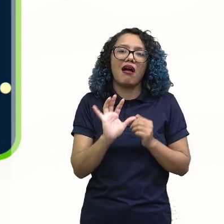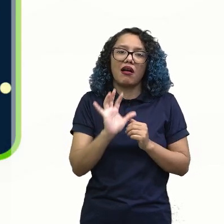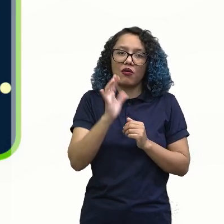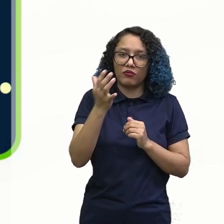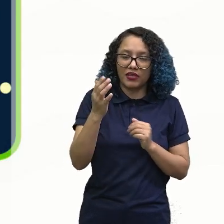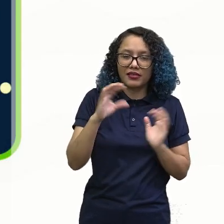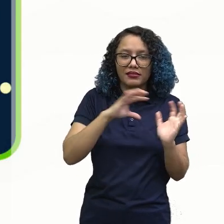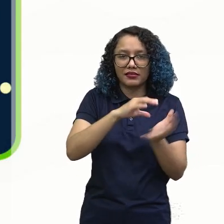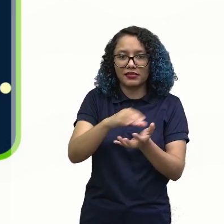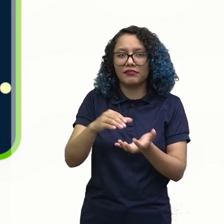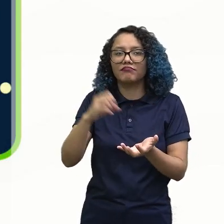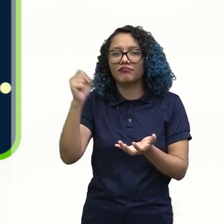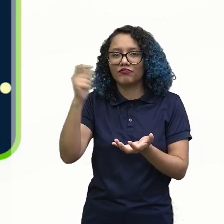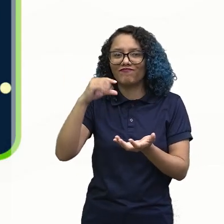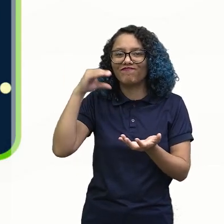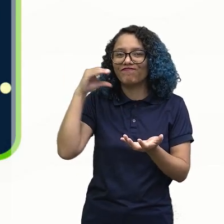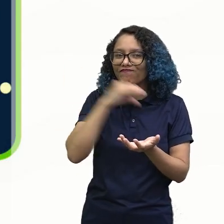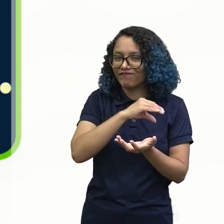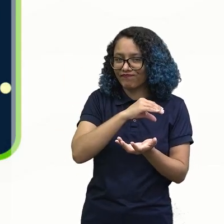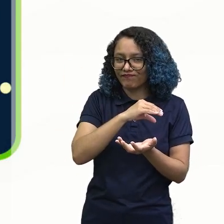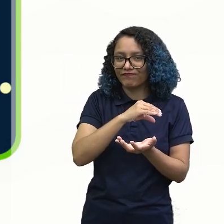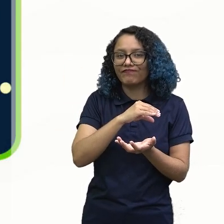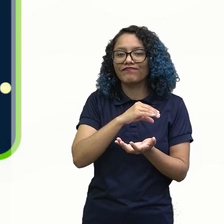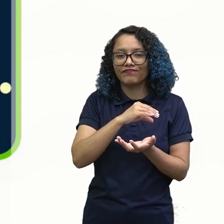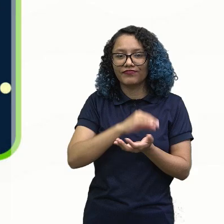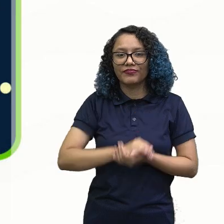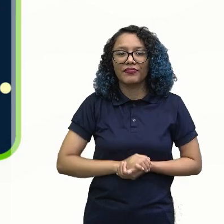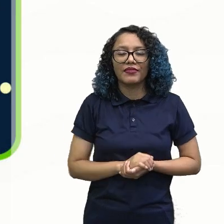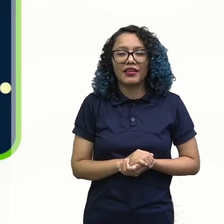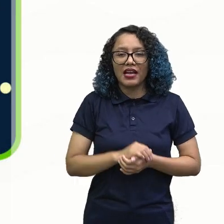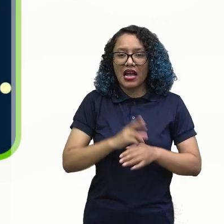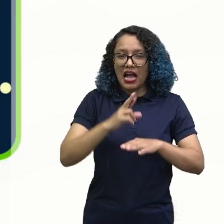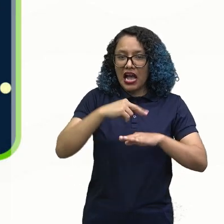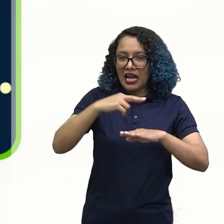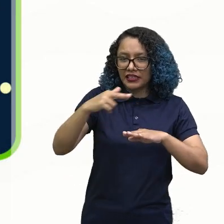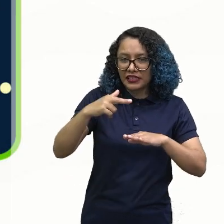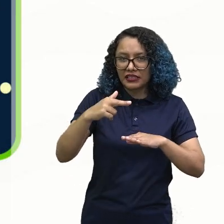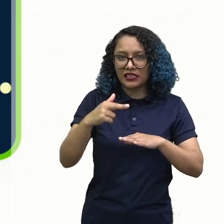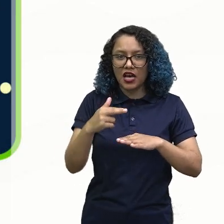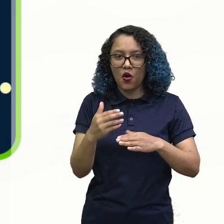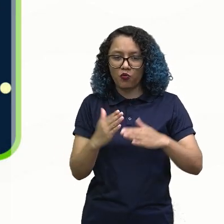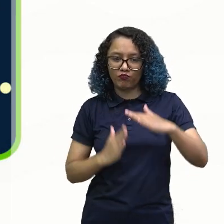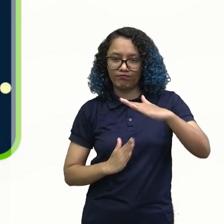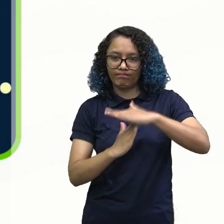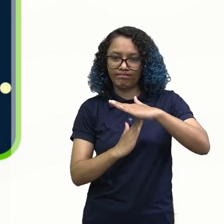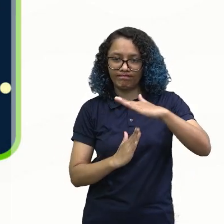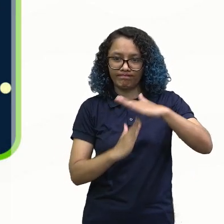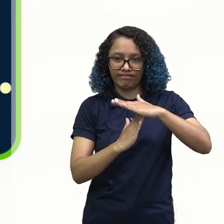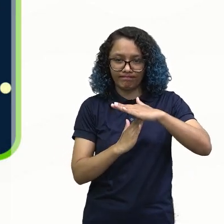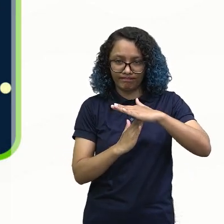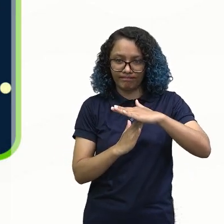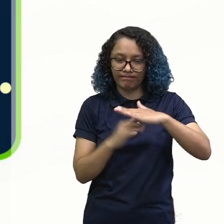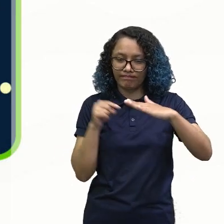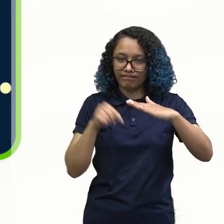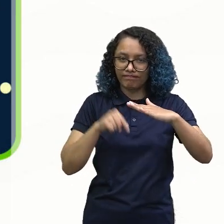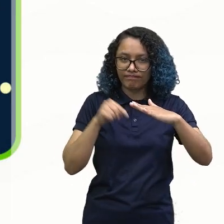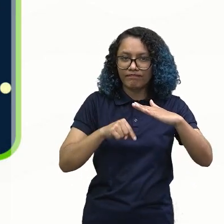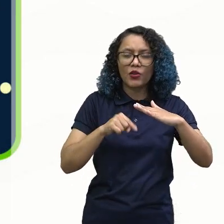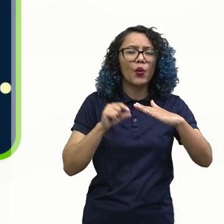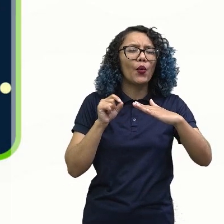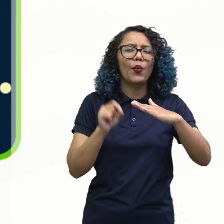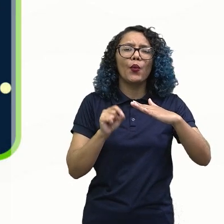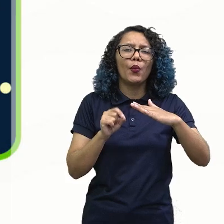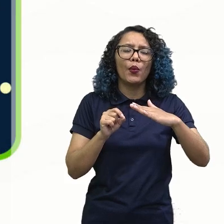estufa. Porque essa radiação que fica, entre aspas, presa entre a camada de gases e a superfície,